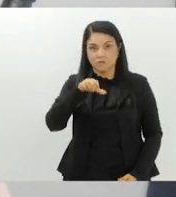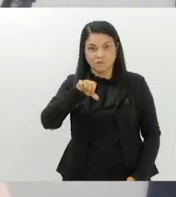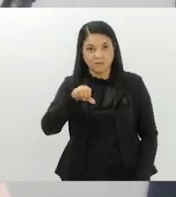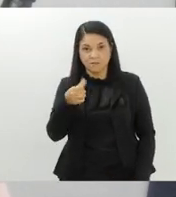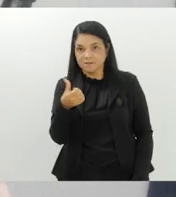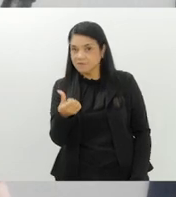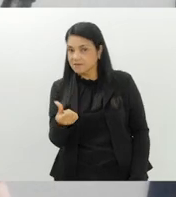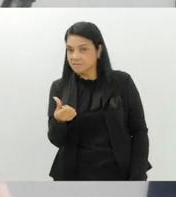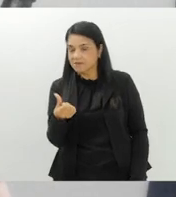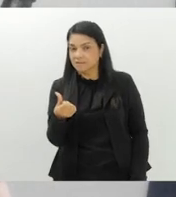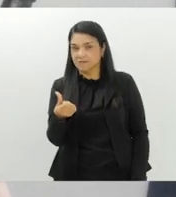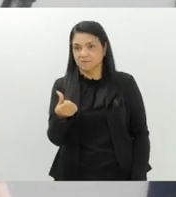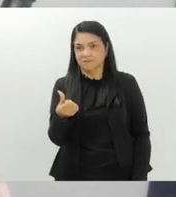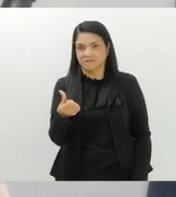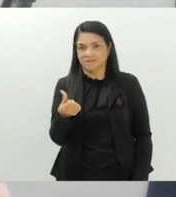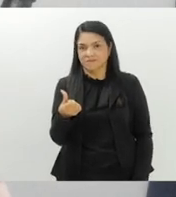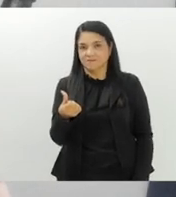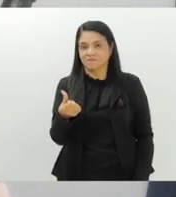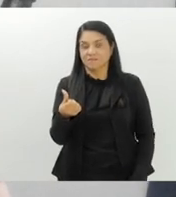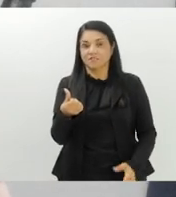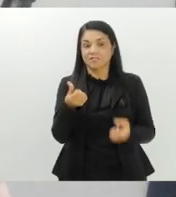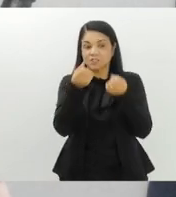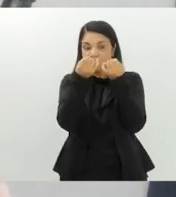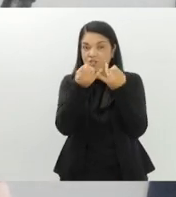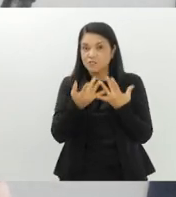5.296, que diz